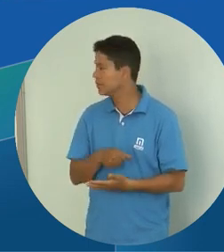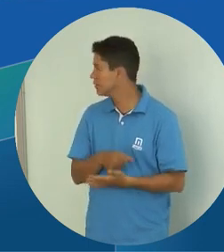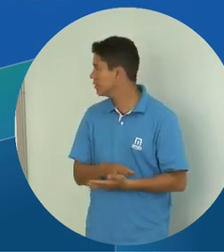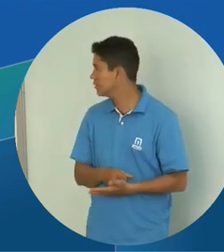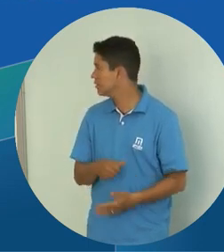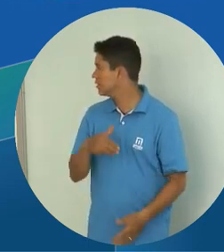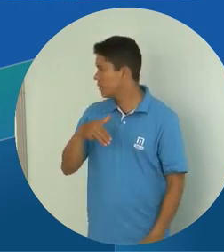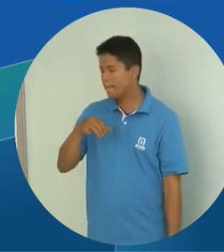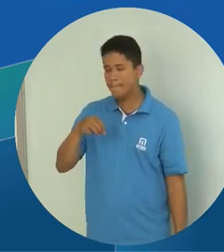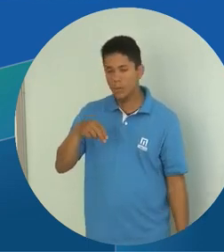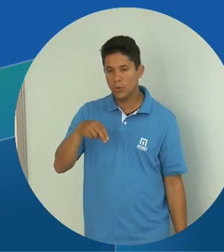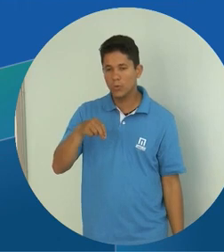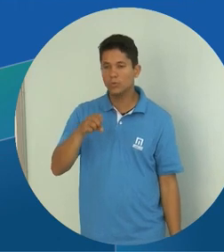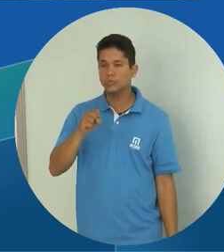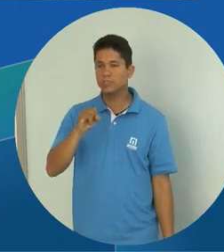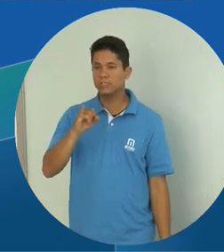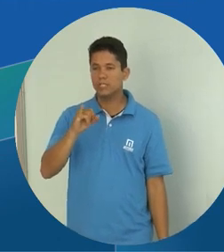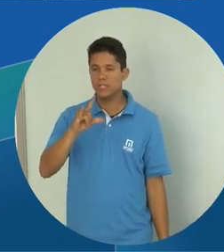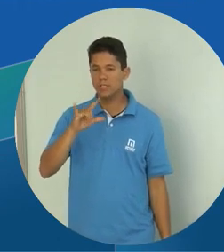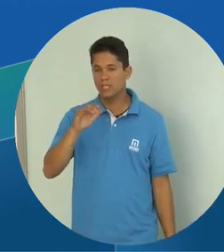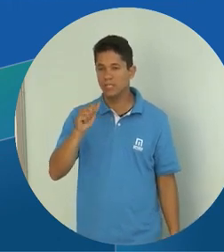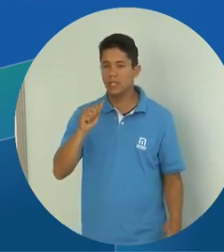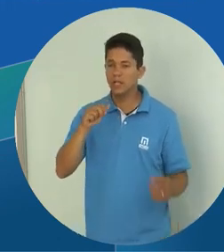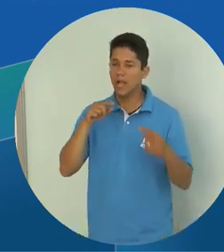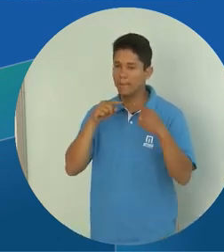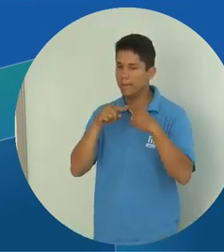a esses requisitos. Tá?